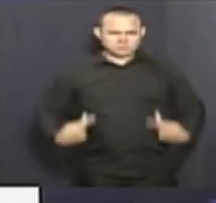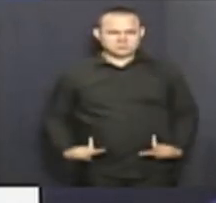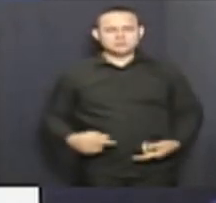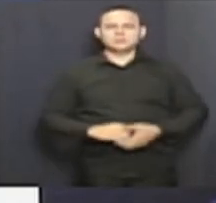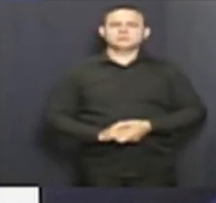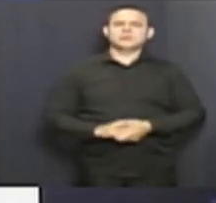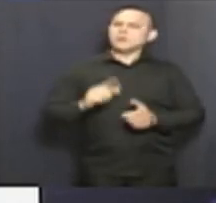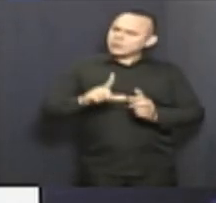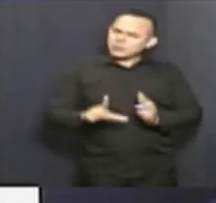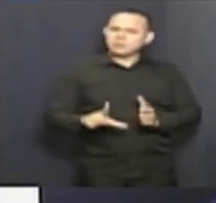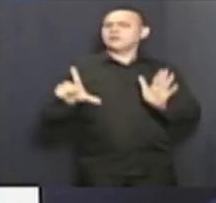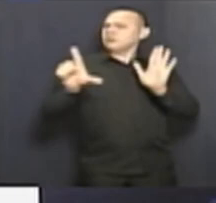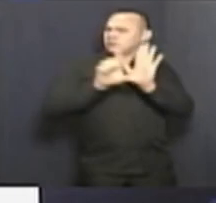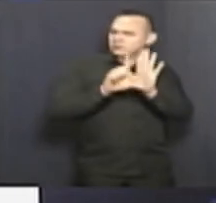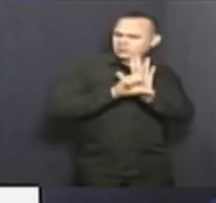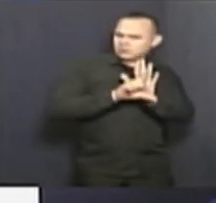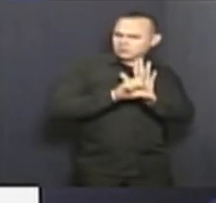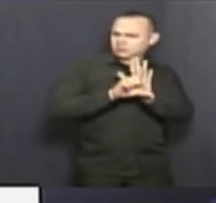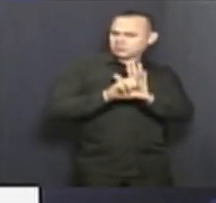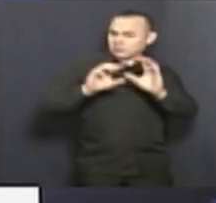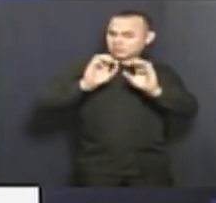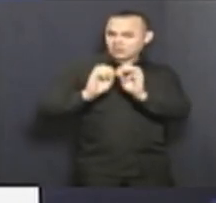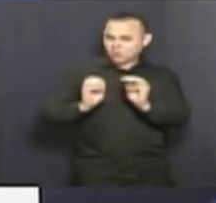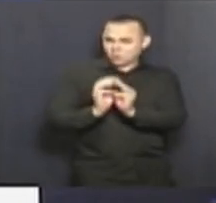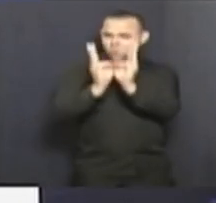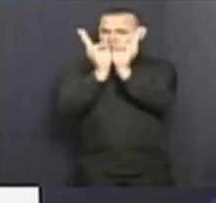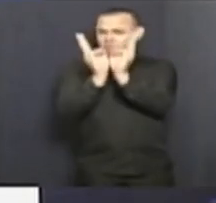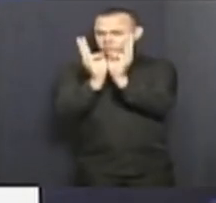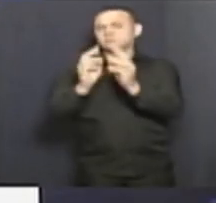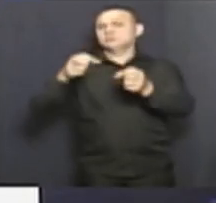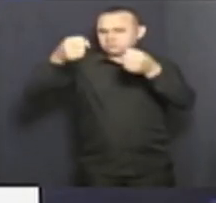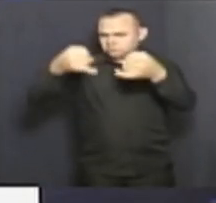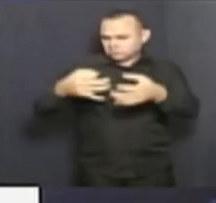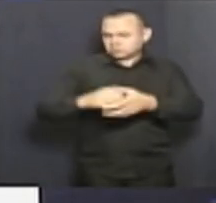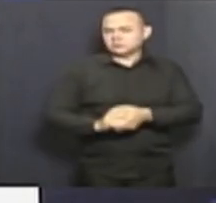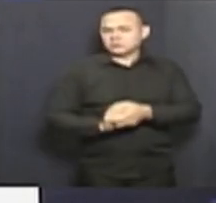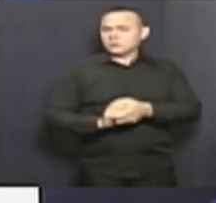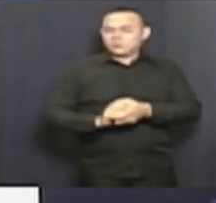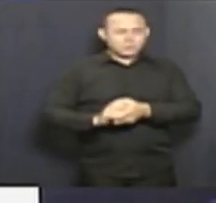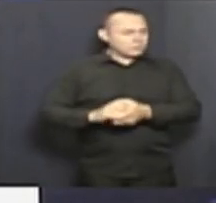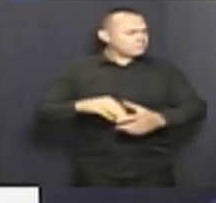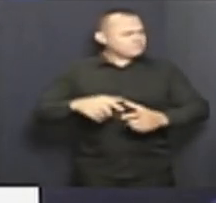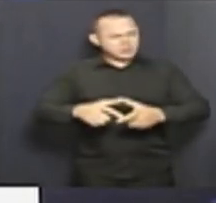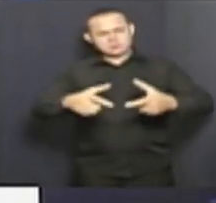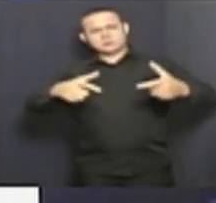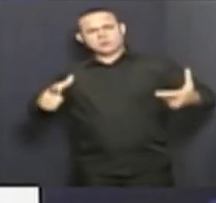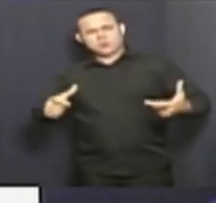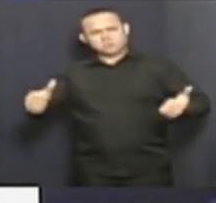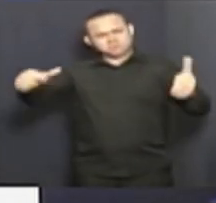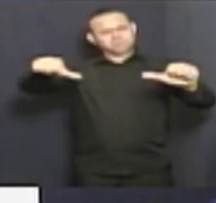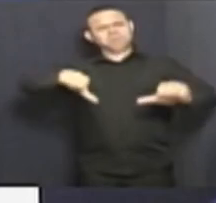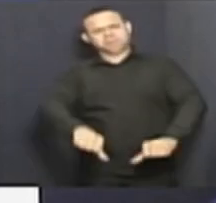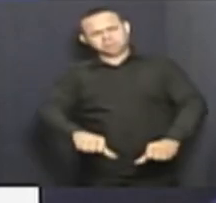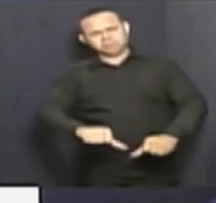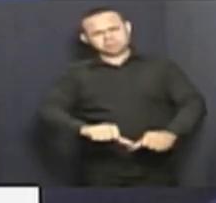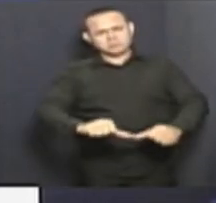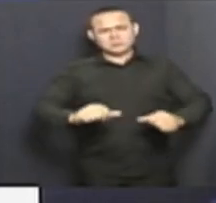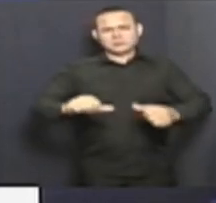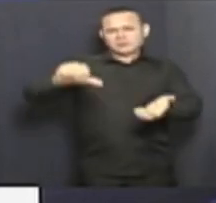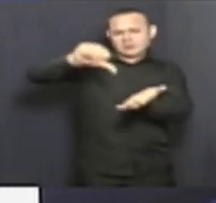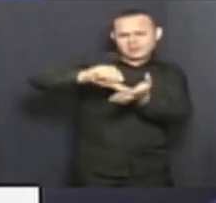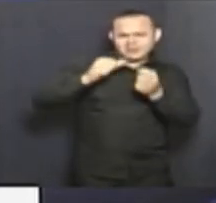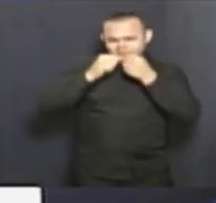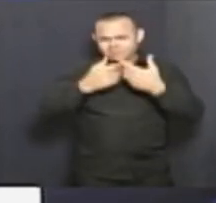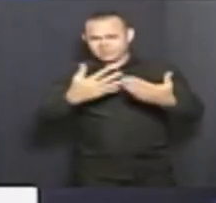onu a pergunta que eu lhe faço maior desastre ambiental do mato grosso do sul é o assoreamento